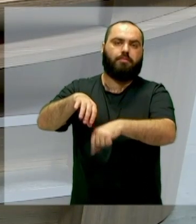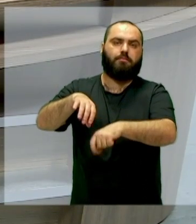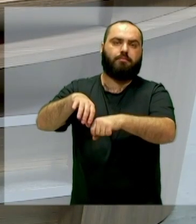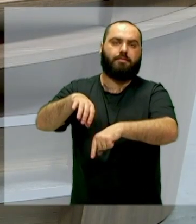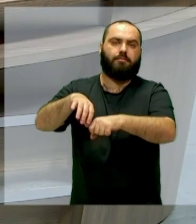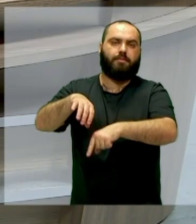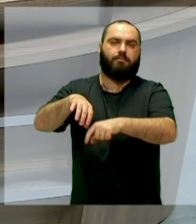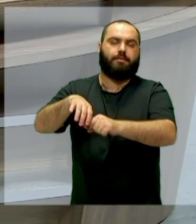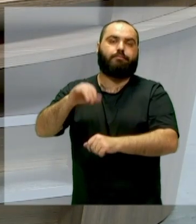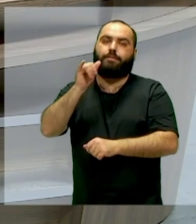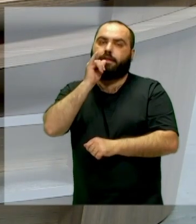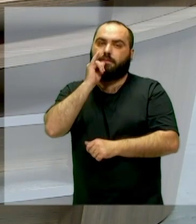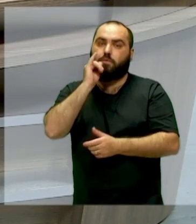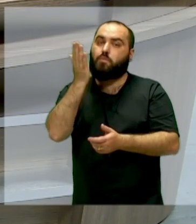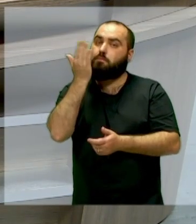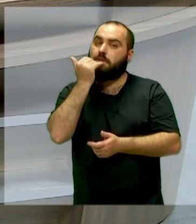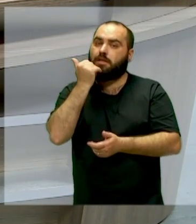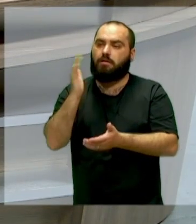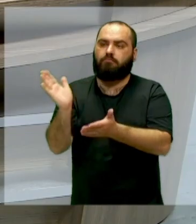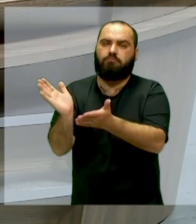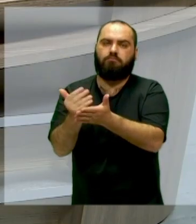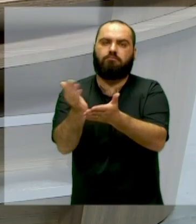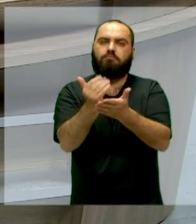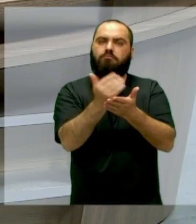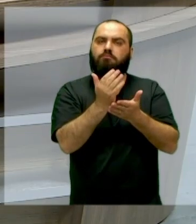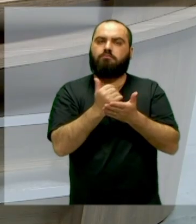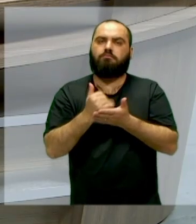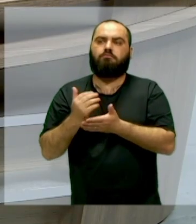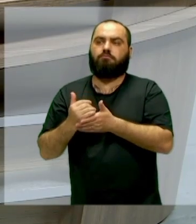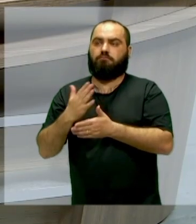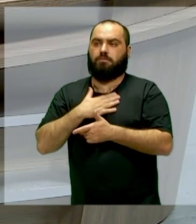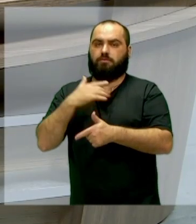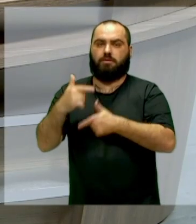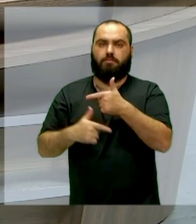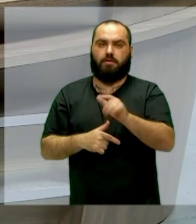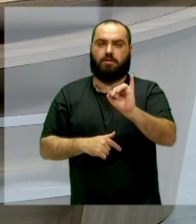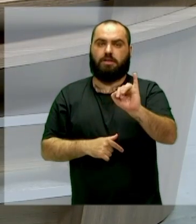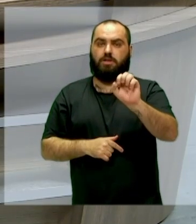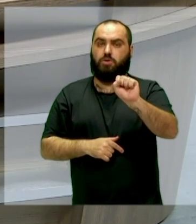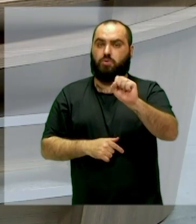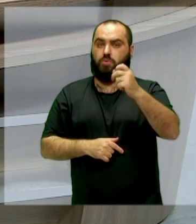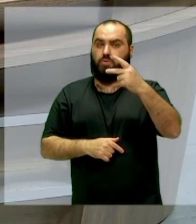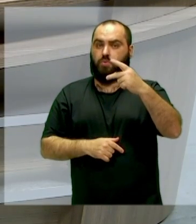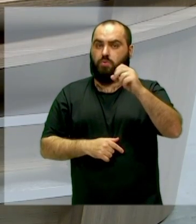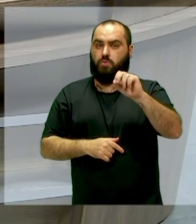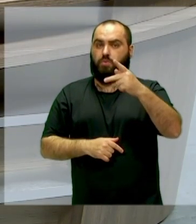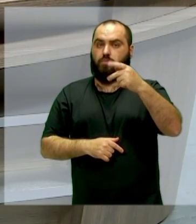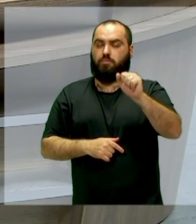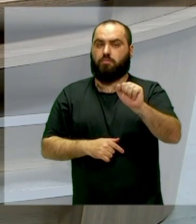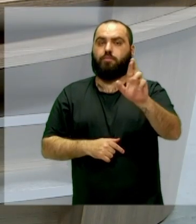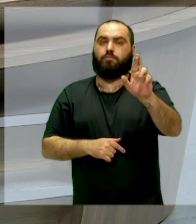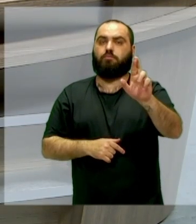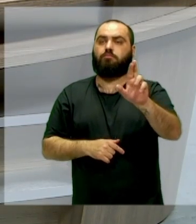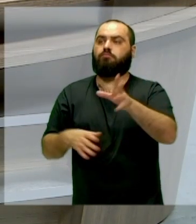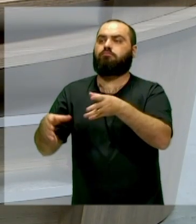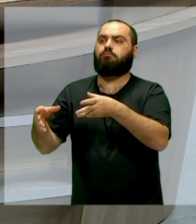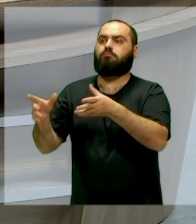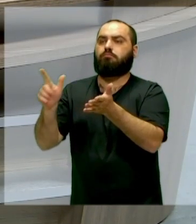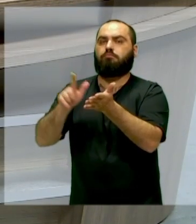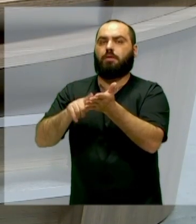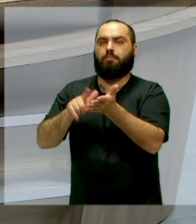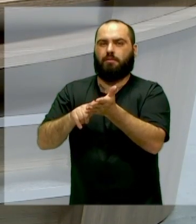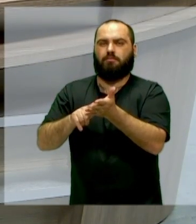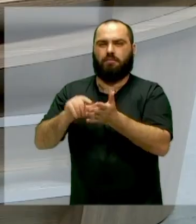né de uma marmita por exemplo pô recebi uma marmita no trabalho o isopor é reciclável o metal o o papel